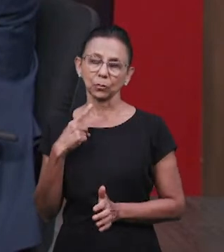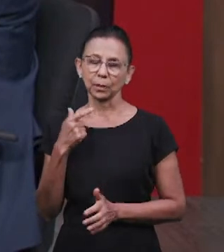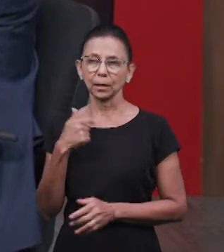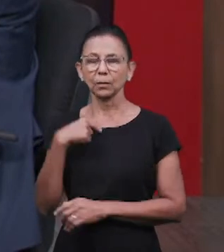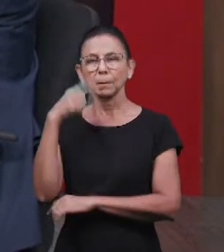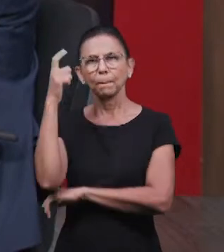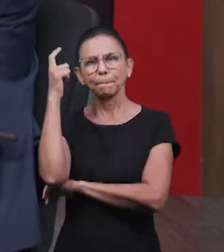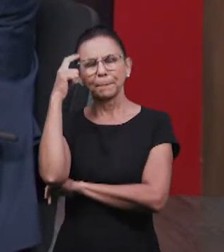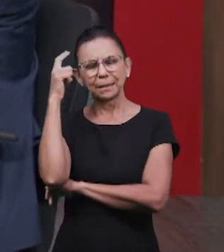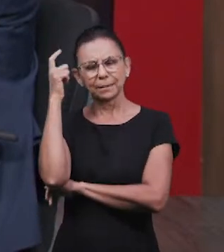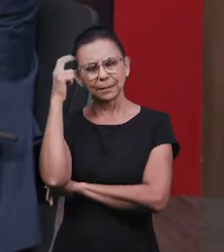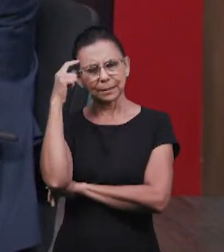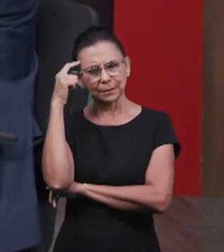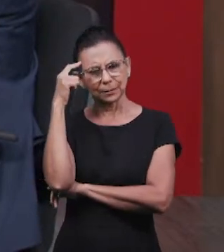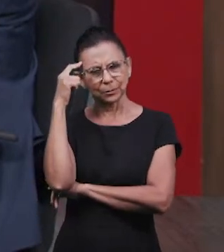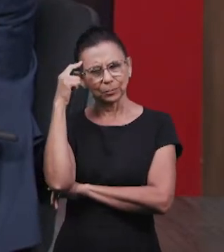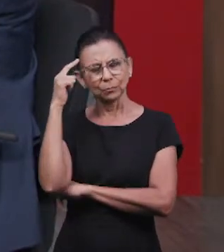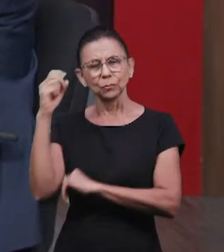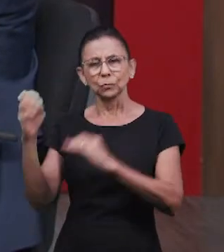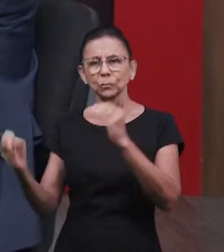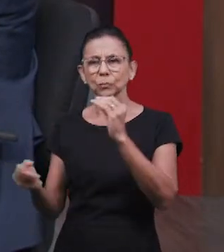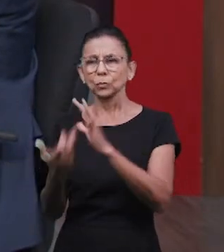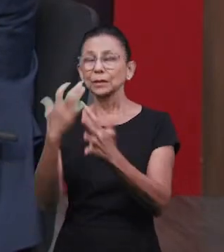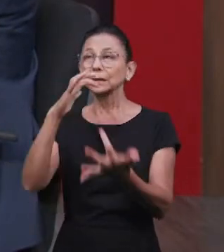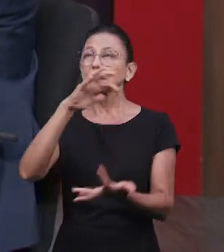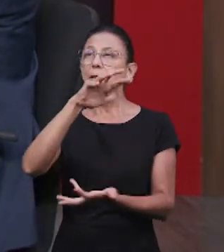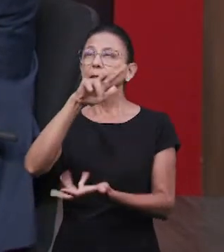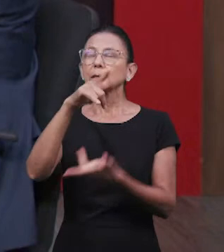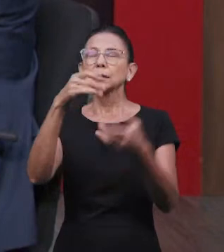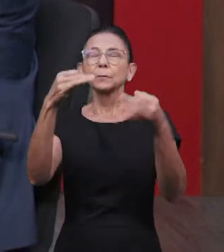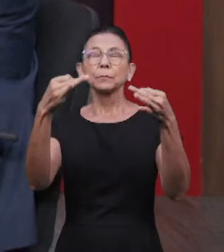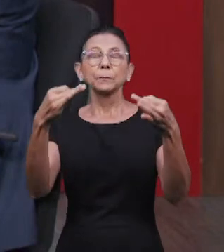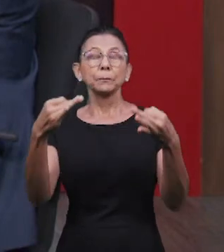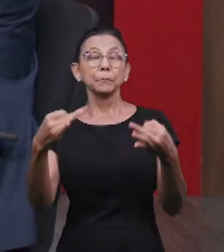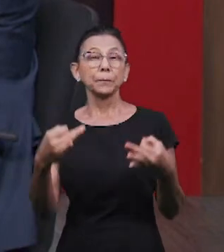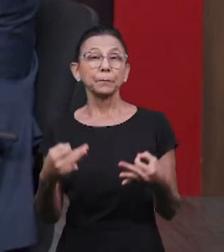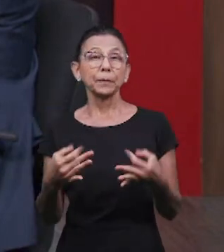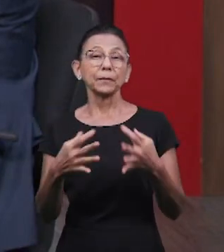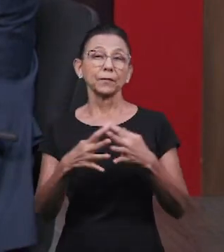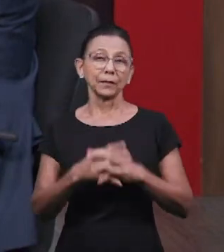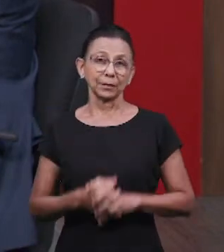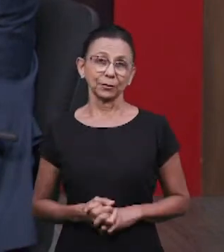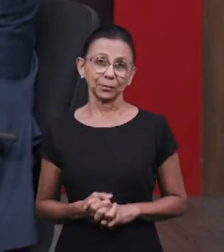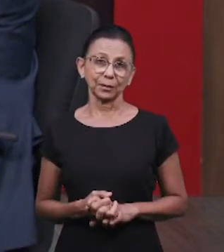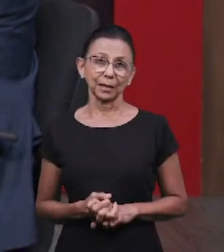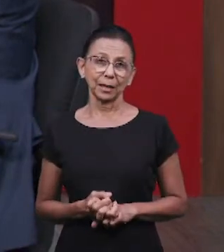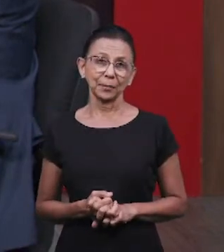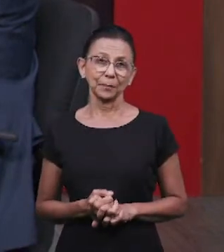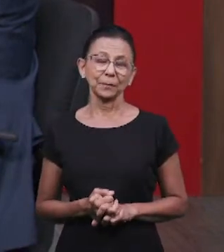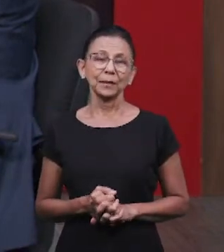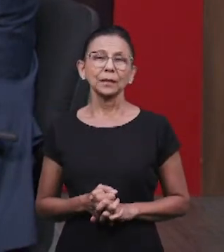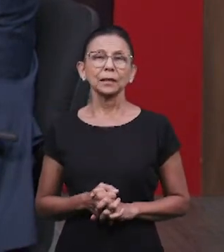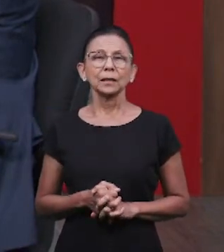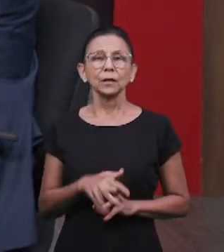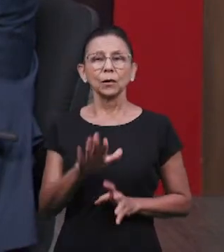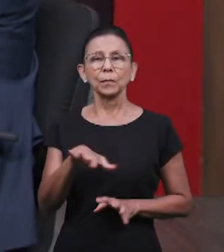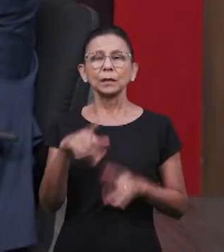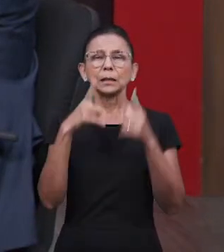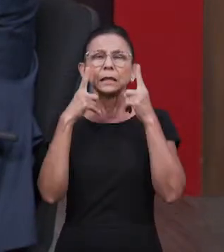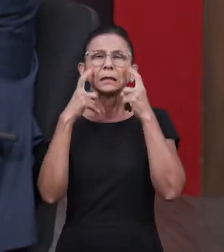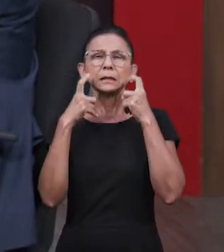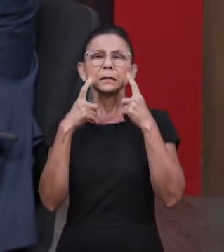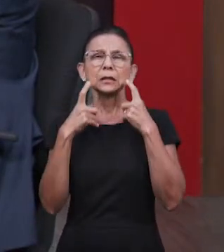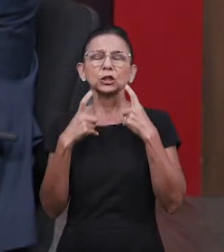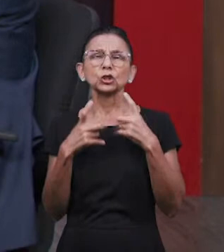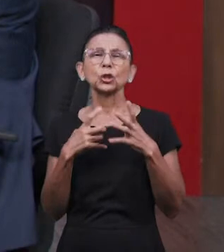a natureza é tão perfeita, aquilo que Deus fez, a obra criadora, que a frequência do choro de uma criança, ela pode